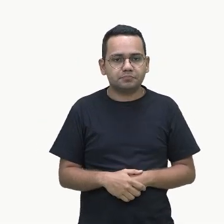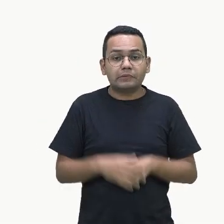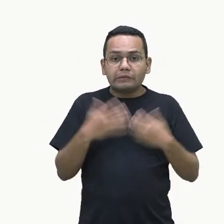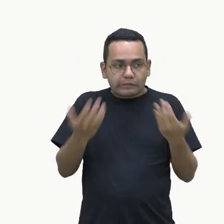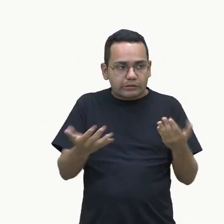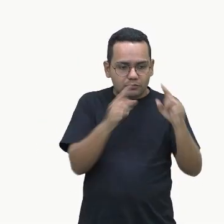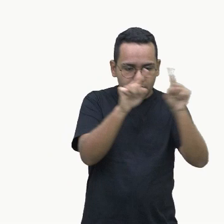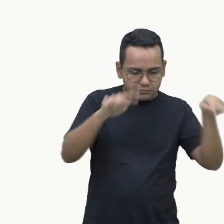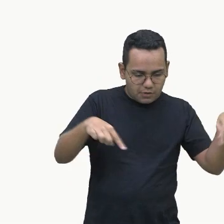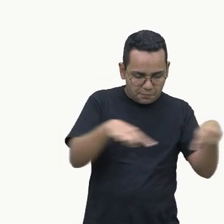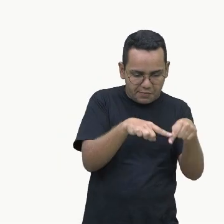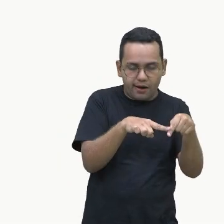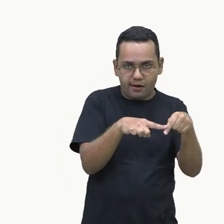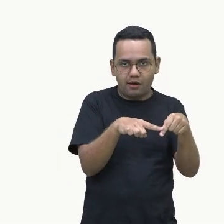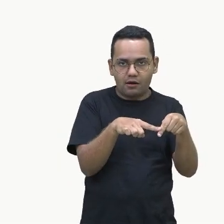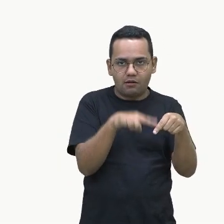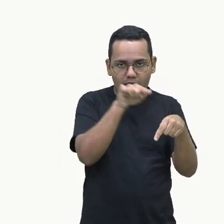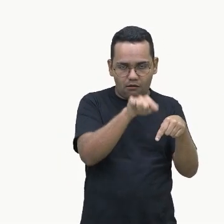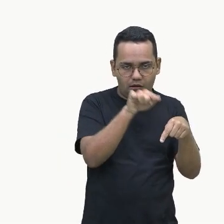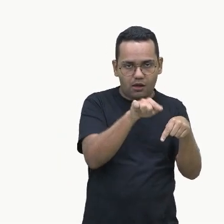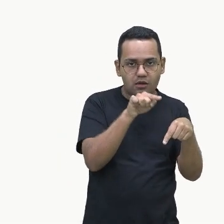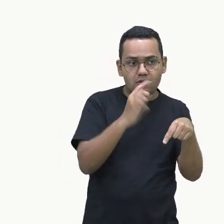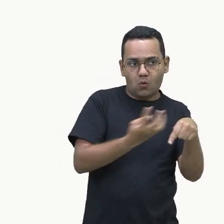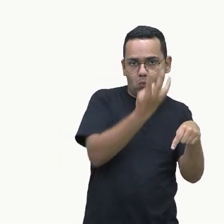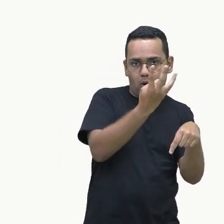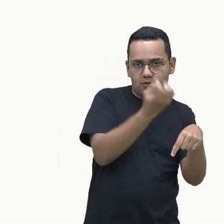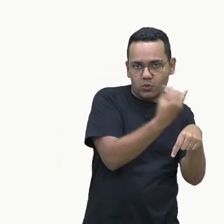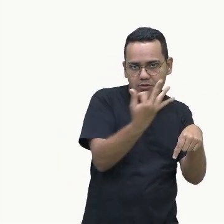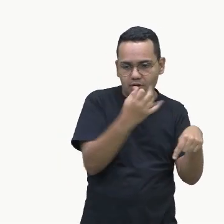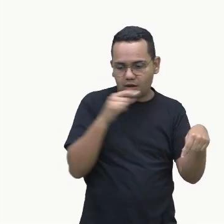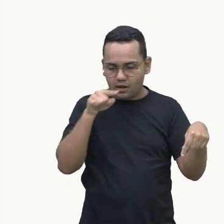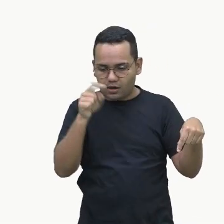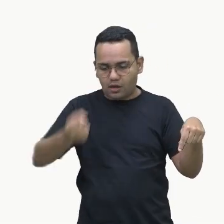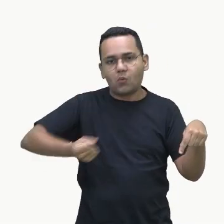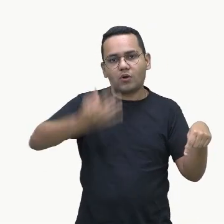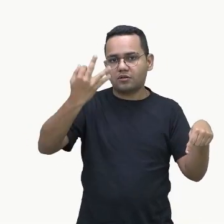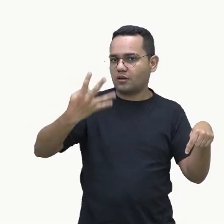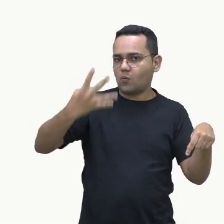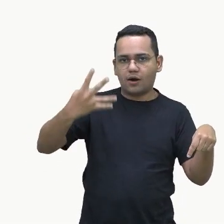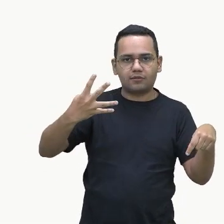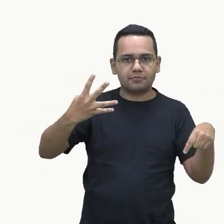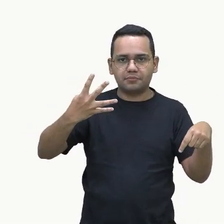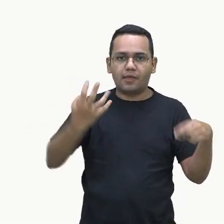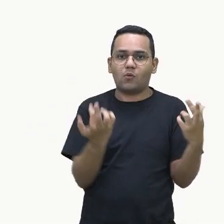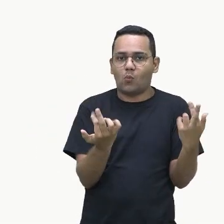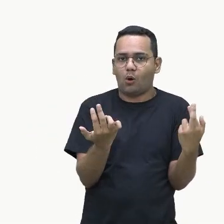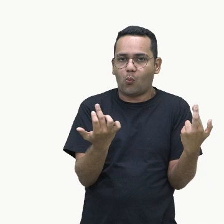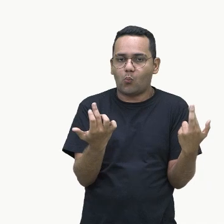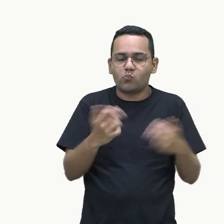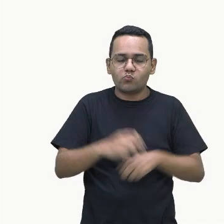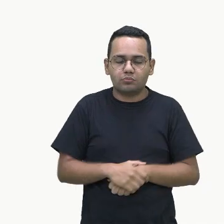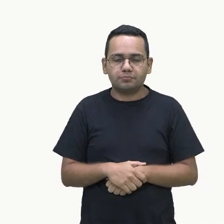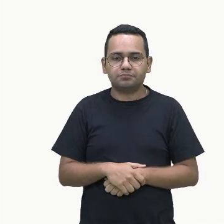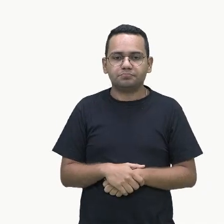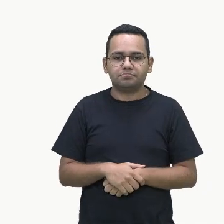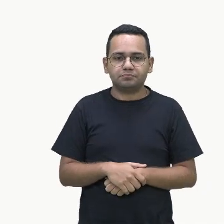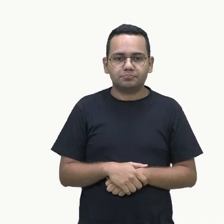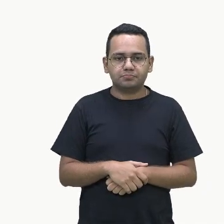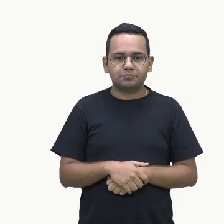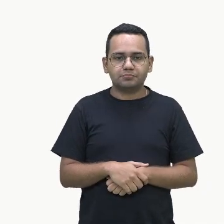quantidade de triângulos que eu vou ter no meu quadrado aqui, proveniente da